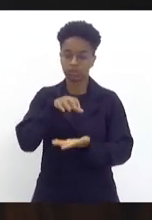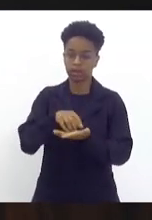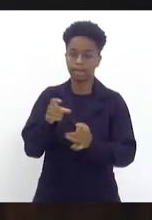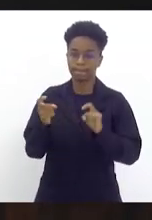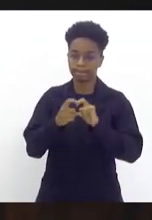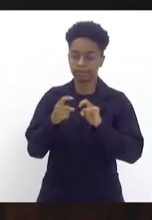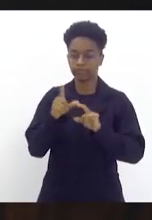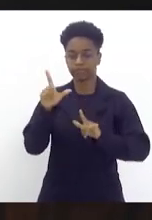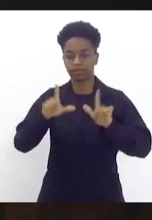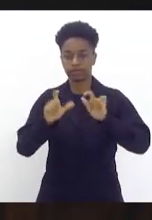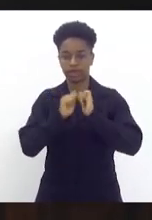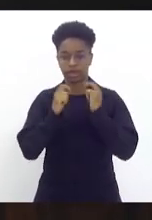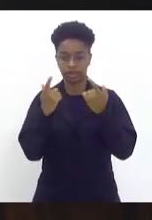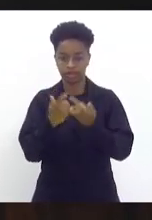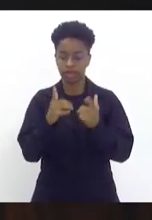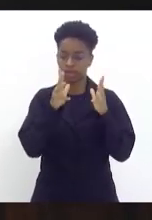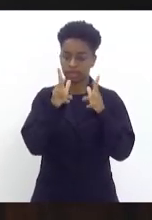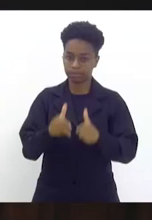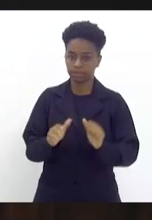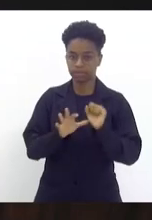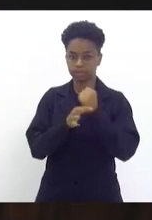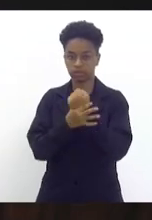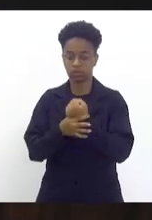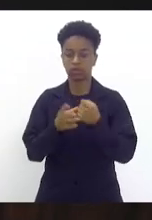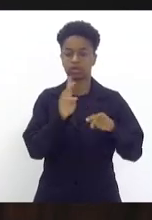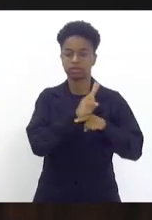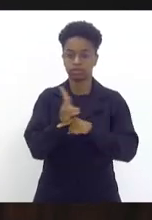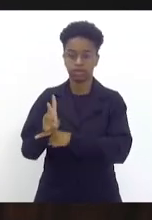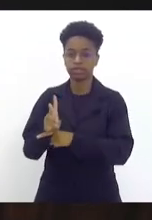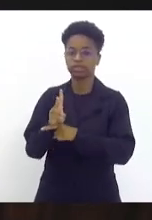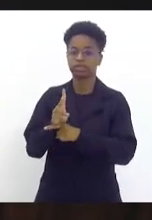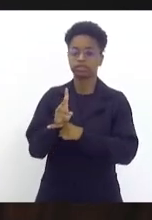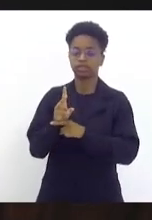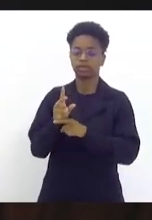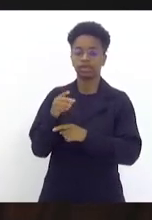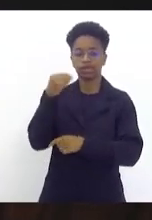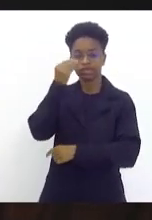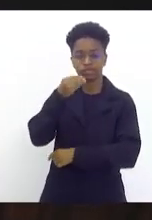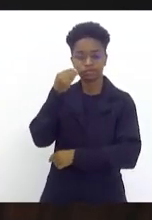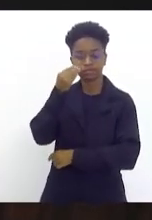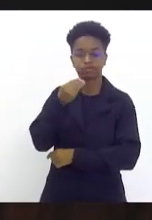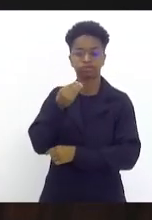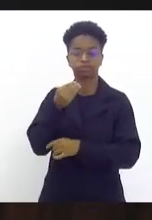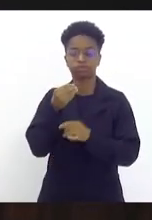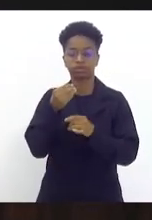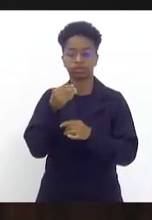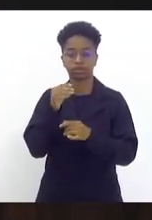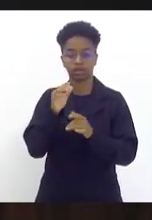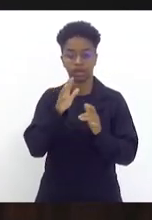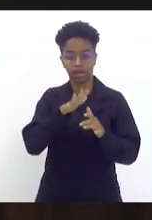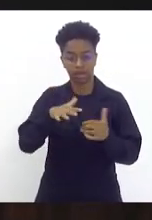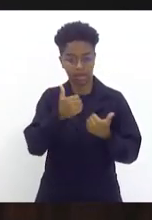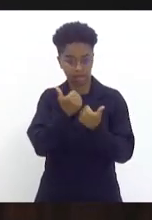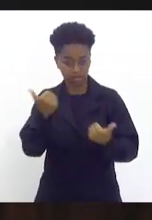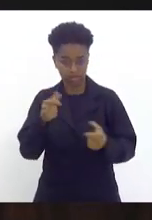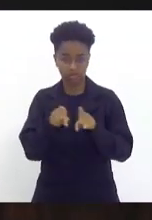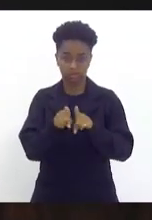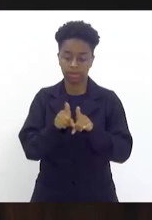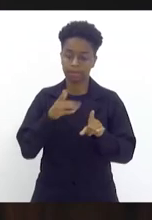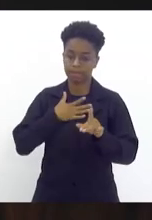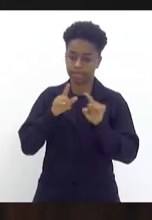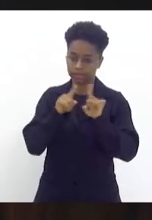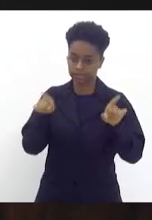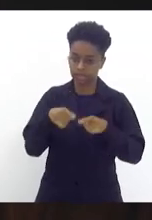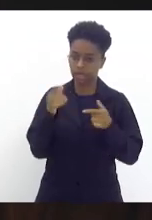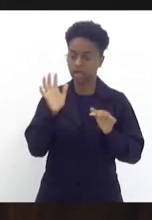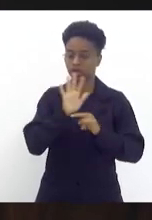TV Alerge, Limpeza, Segurança, Patrimônio, Cerimonial, Expediente, e aos assessores do meu gabinete que